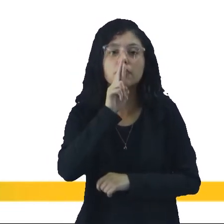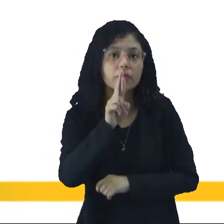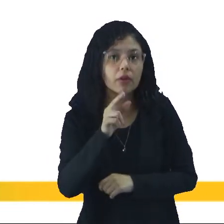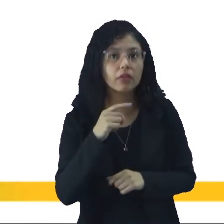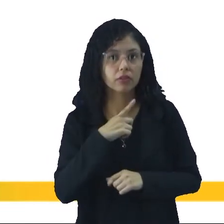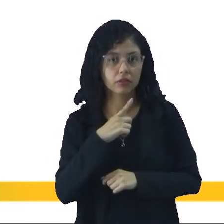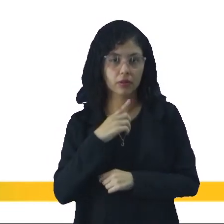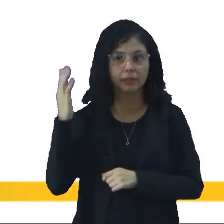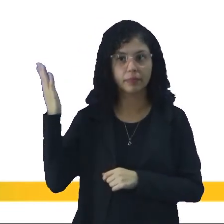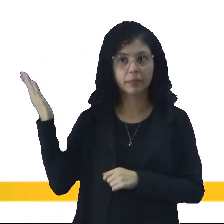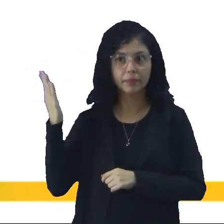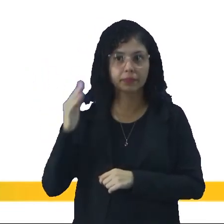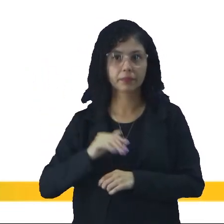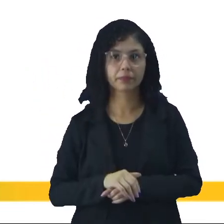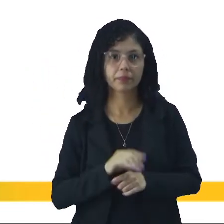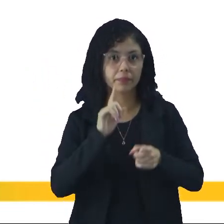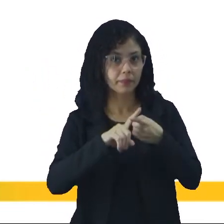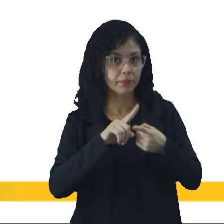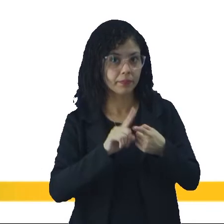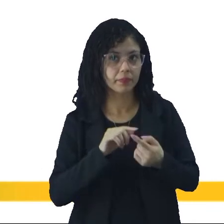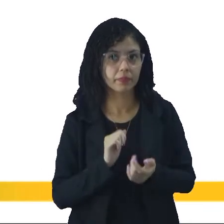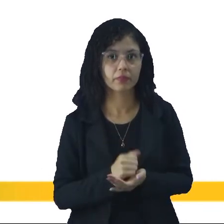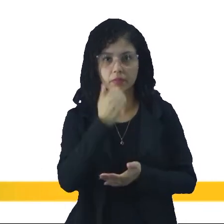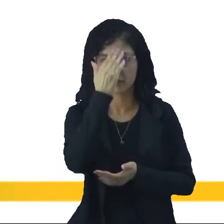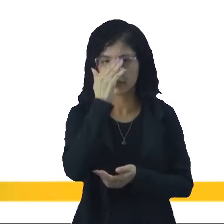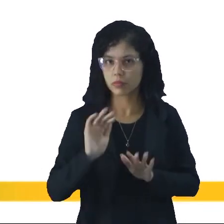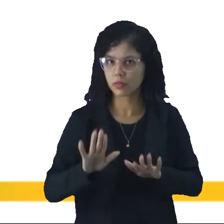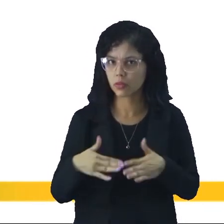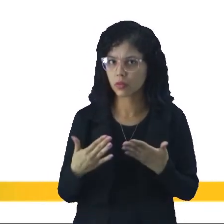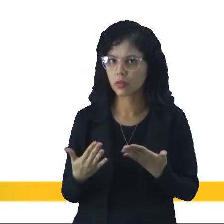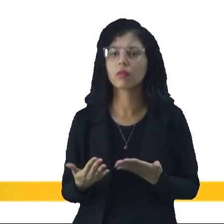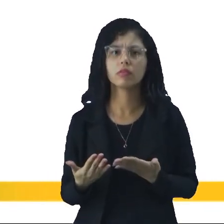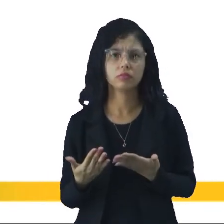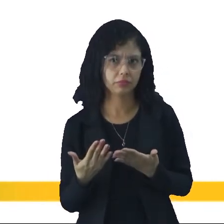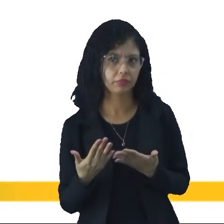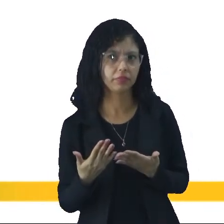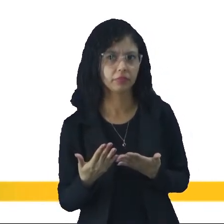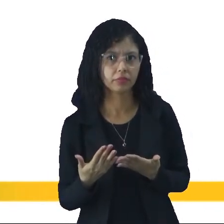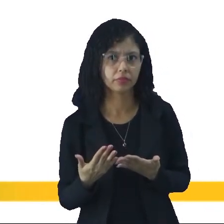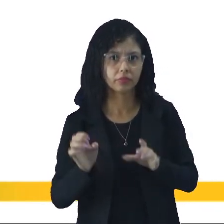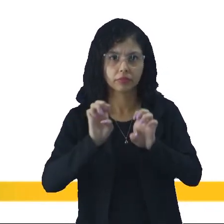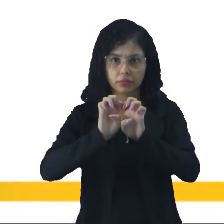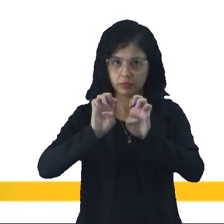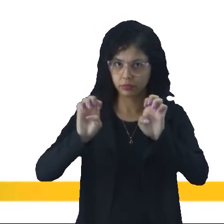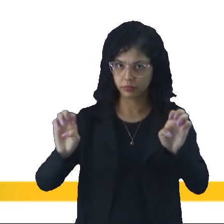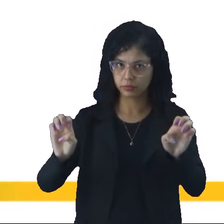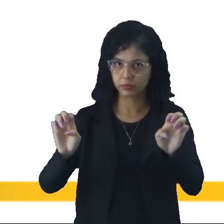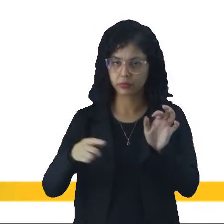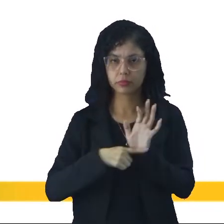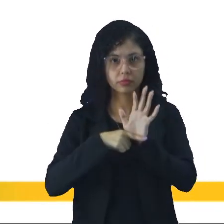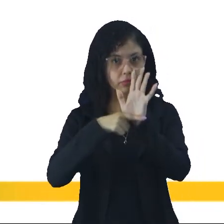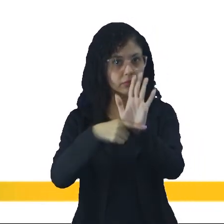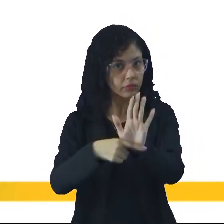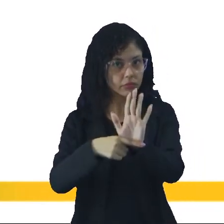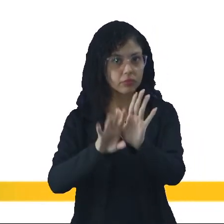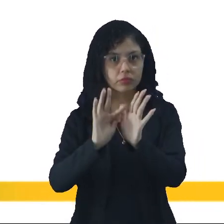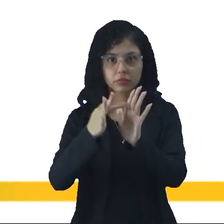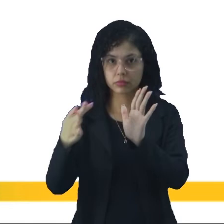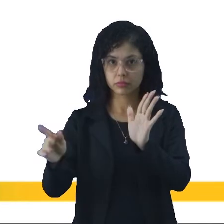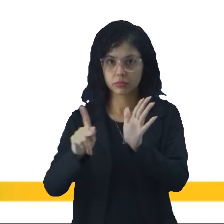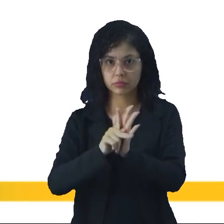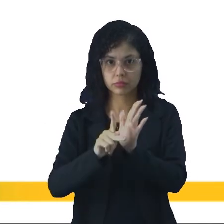que eu tenho aqui, ó. Por quê? Eu quero saber qual dessas equações representa a